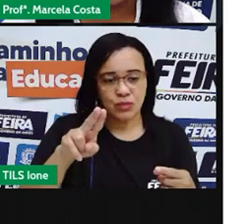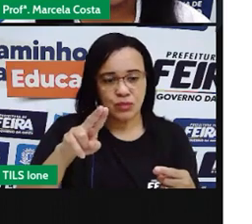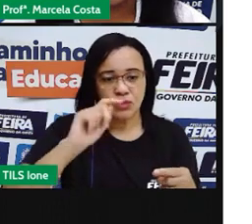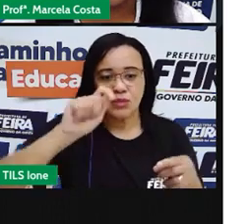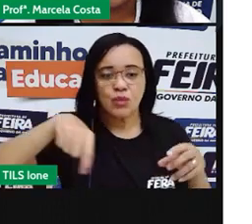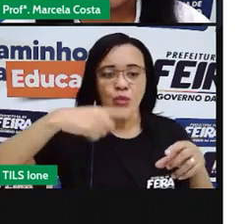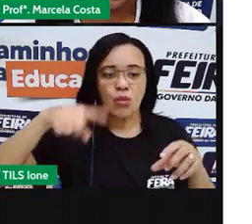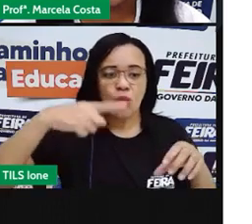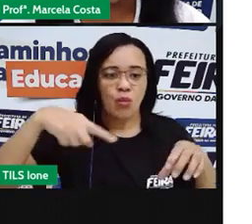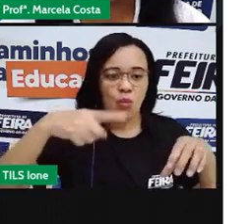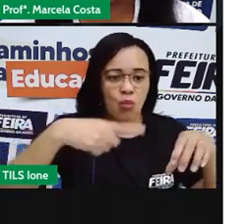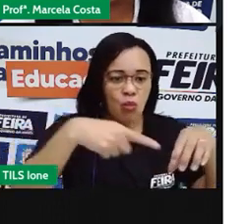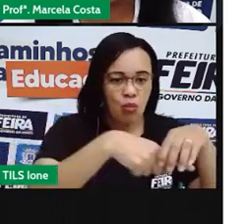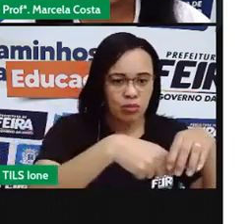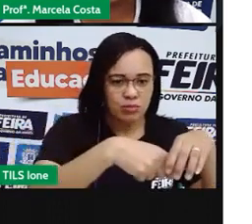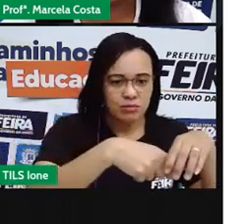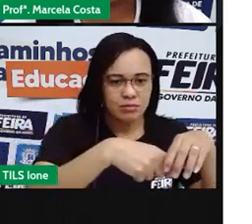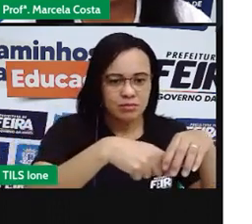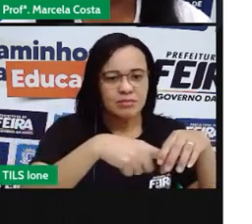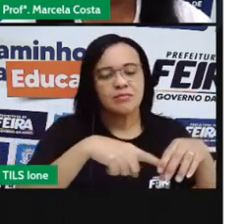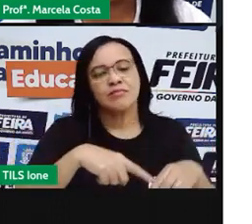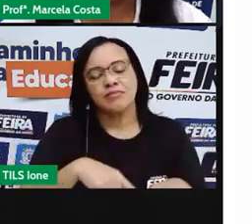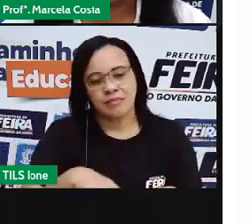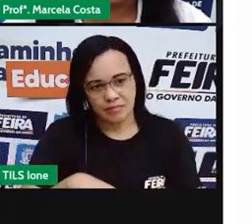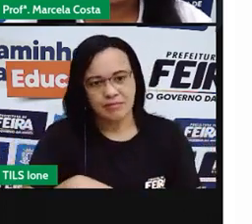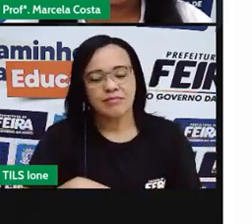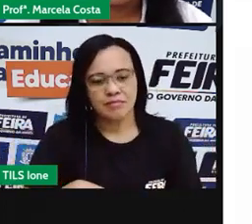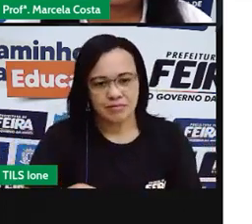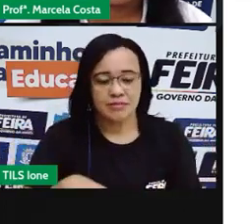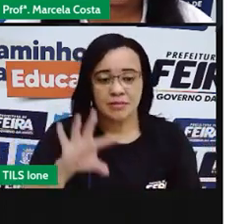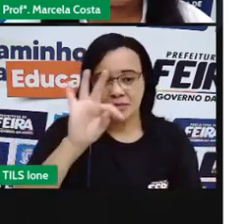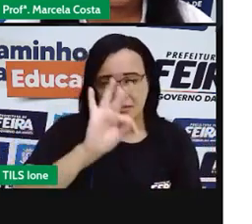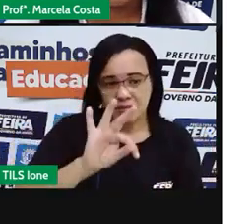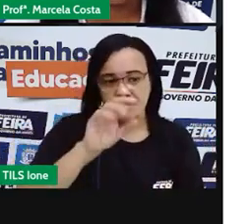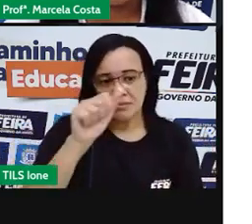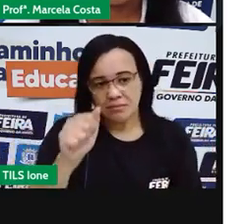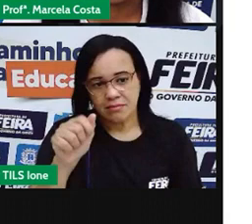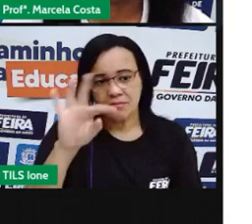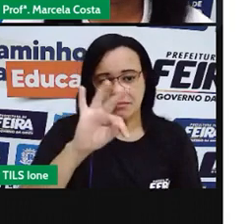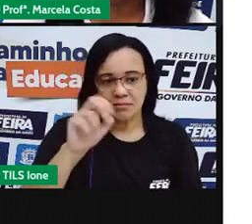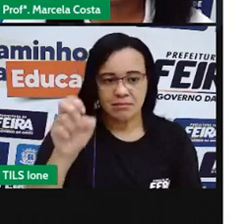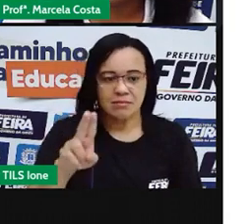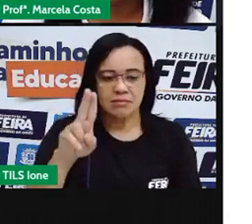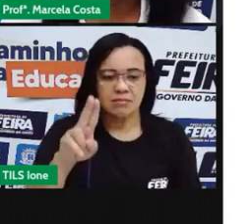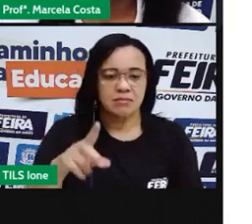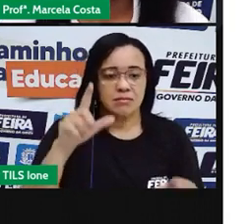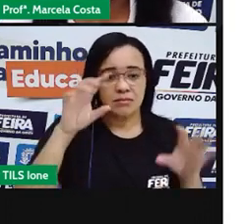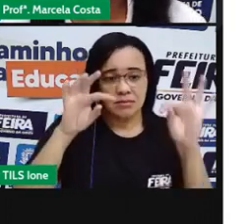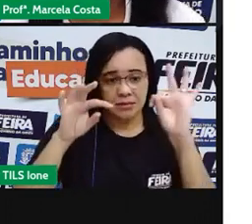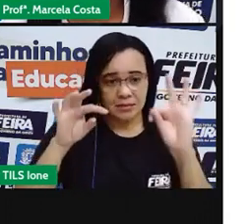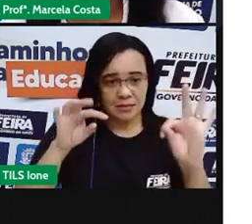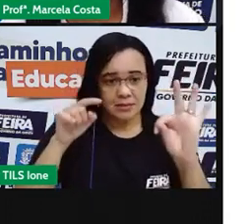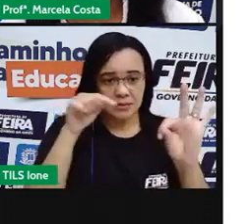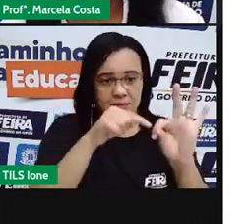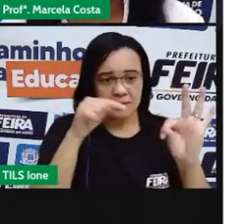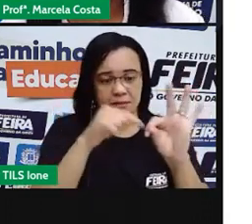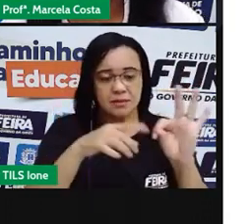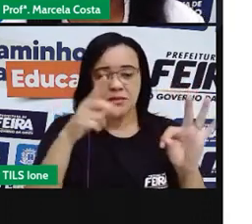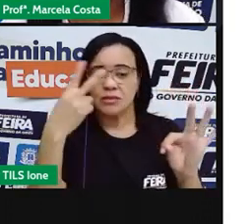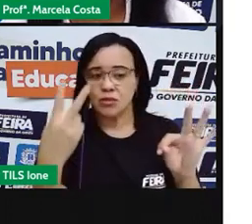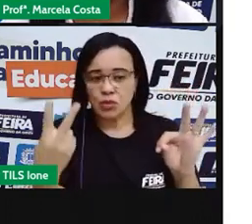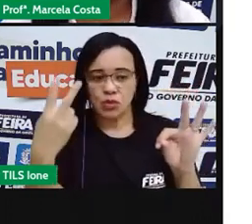tatu. A gente vai ver a letra T duas vezes nessa palavra. No início e no